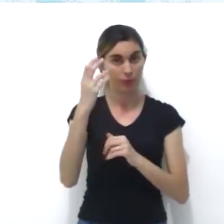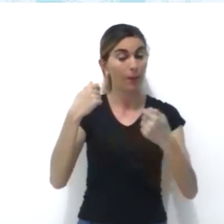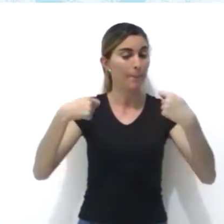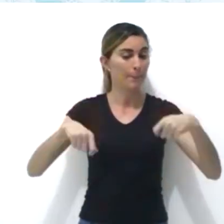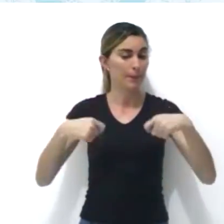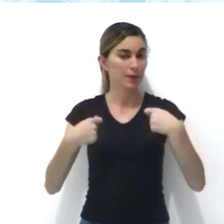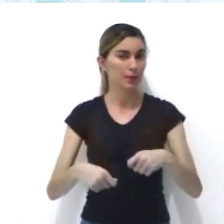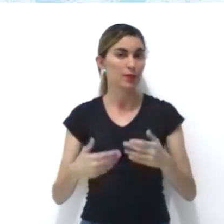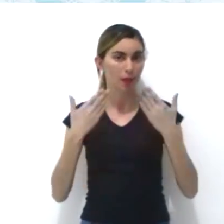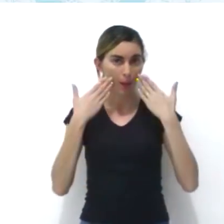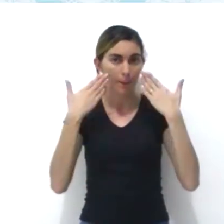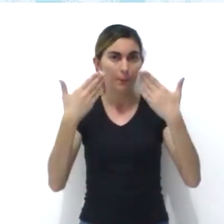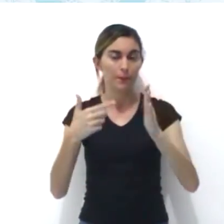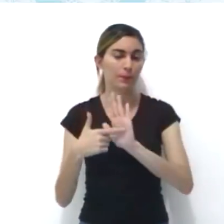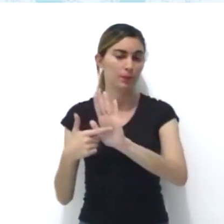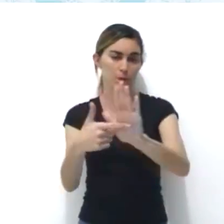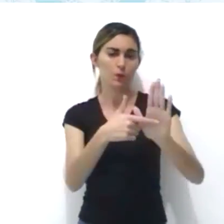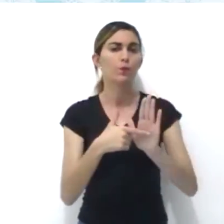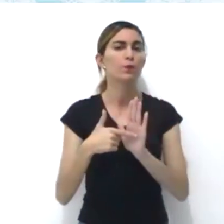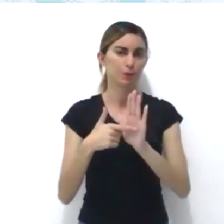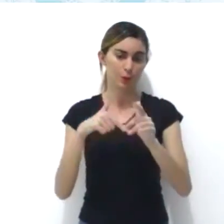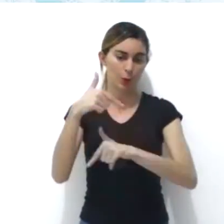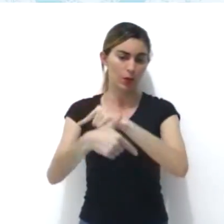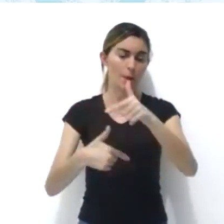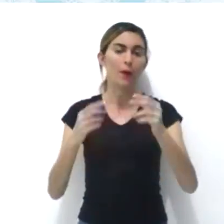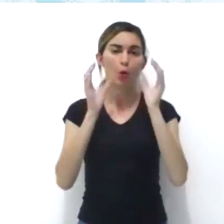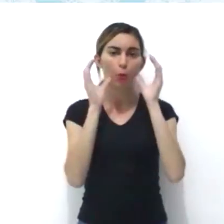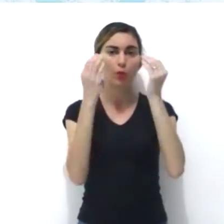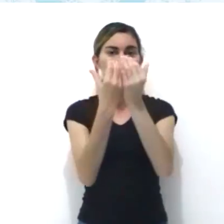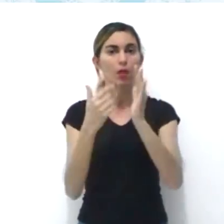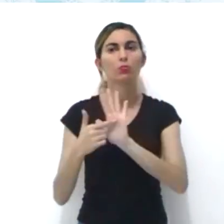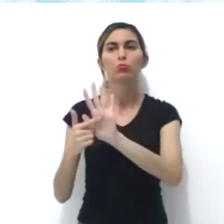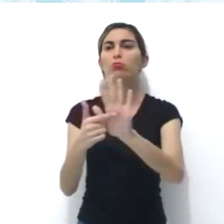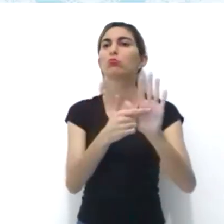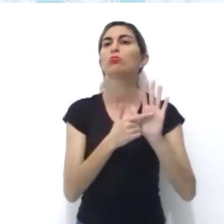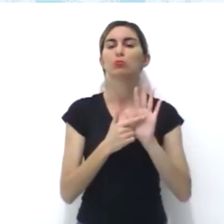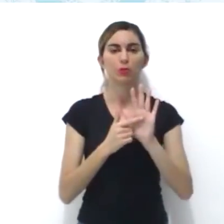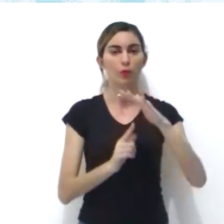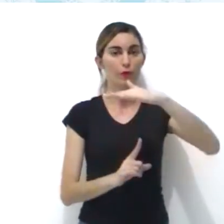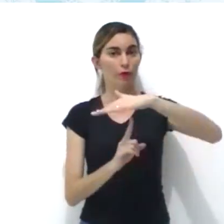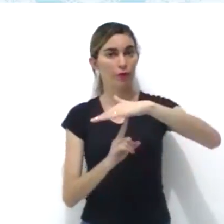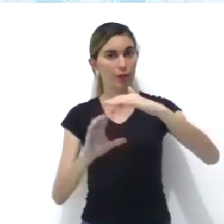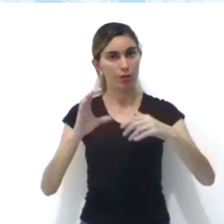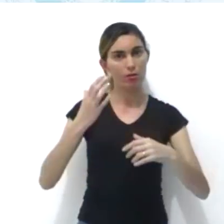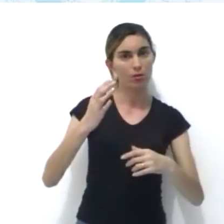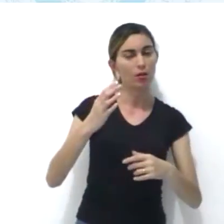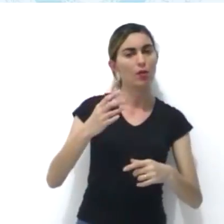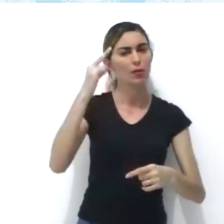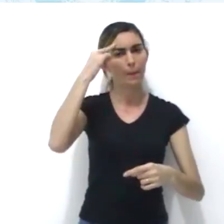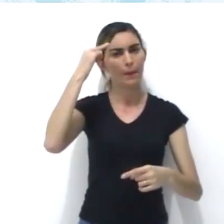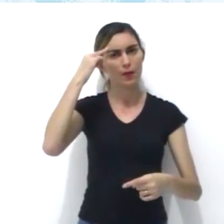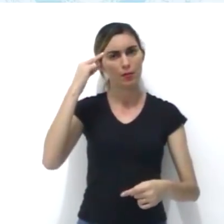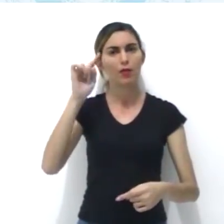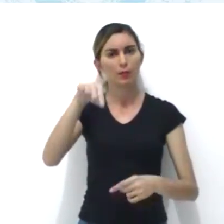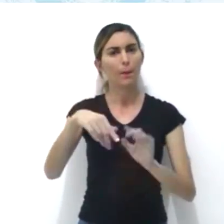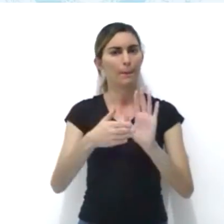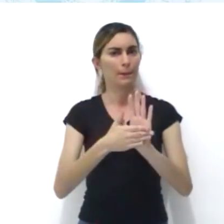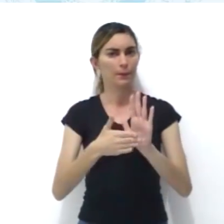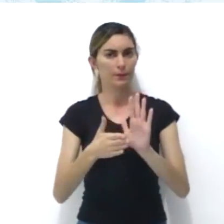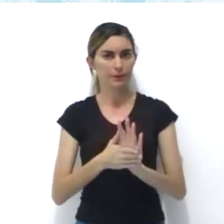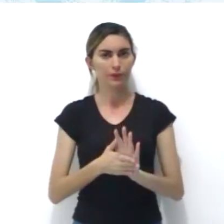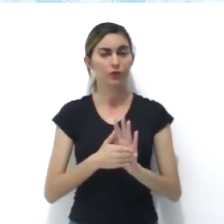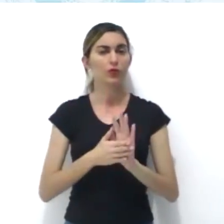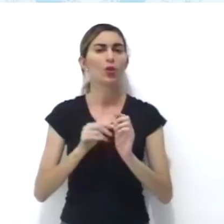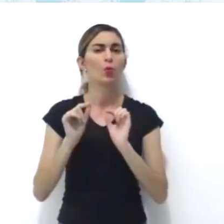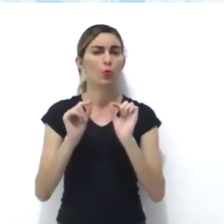pesquisas científicas precisam apresentar sua produção para a comunidade. Então, as feiras de ciências eles foram pensados